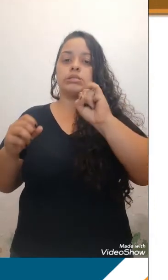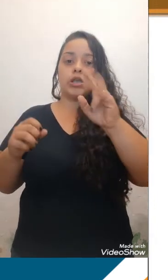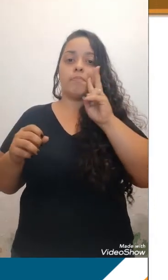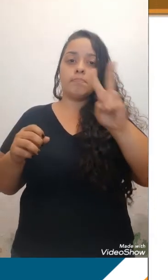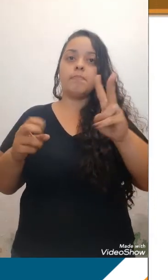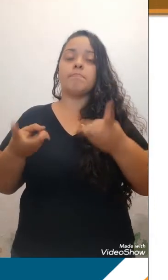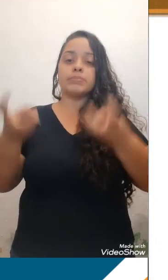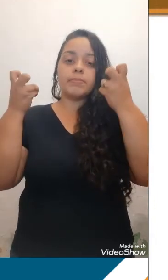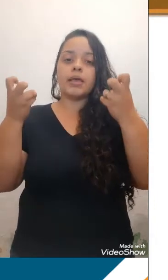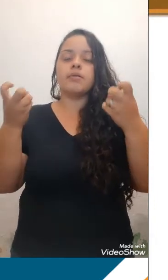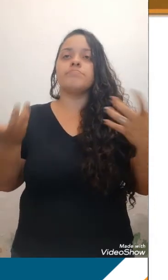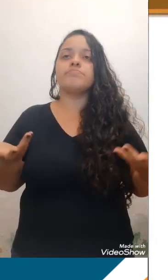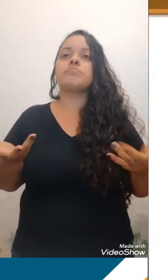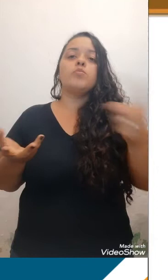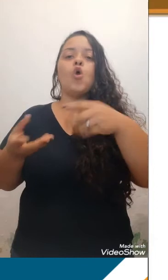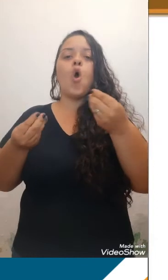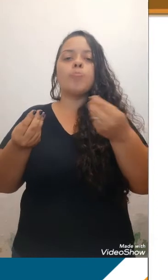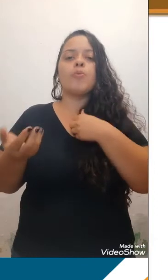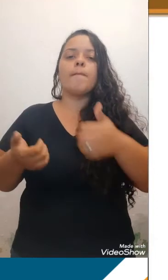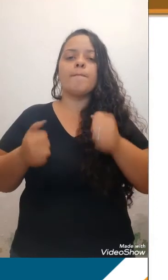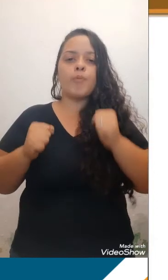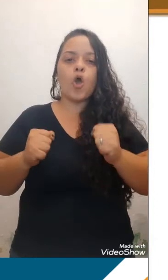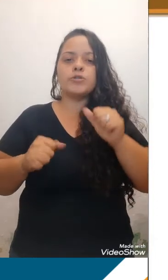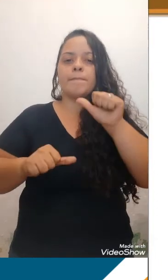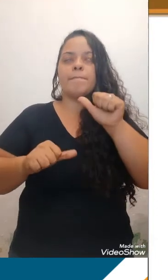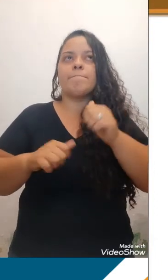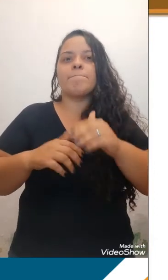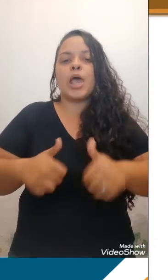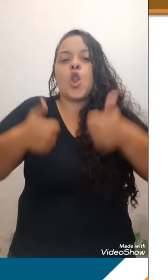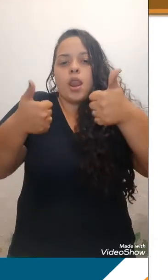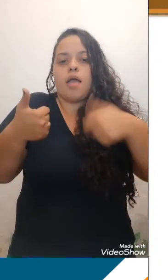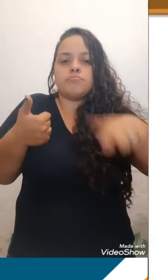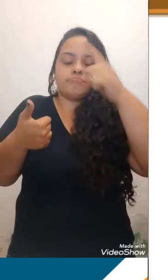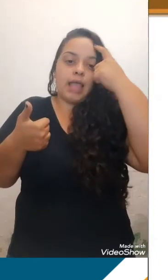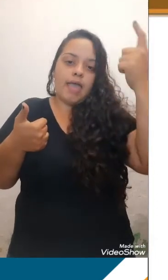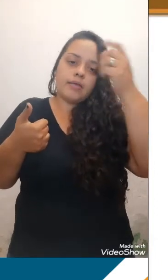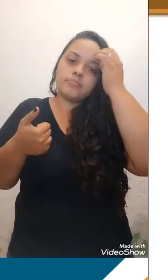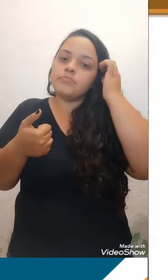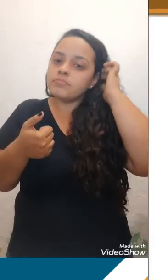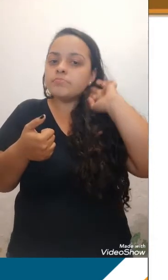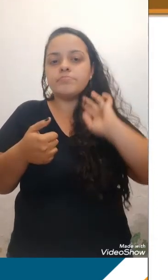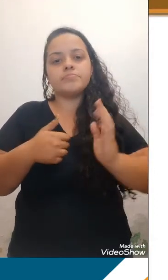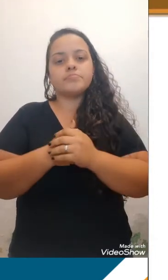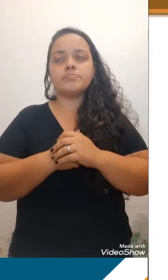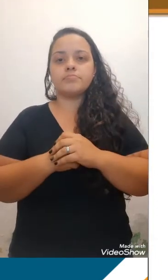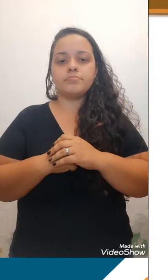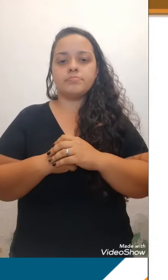os parágrafos anteriores. Então, como nós poderíamos melhorar essas ideias aí?